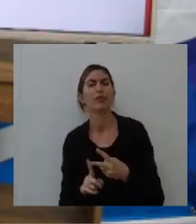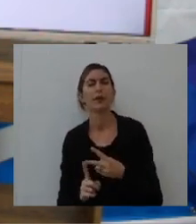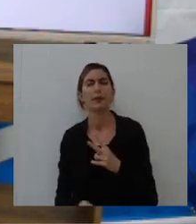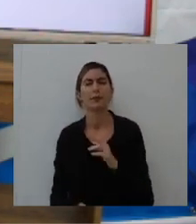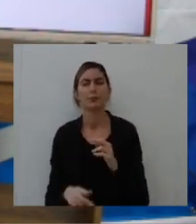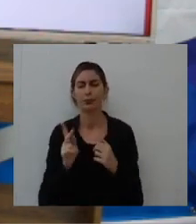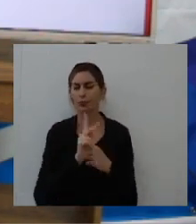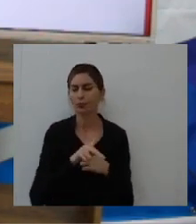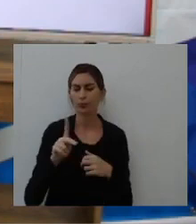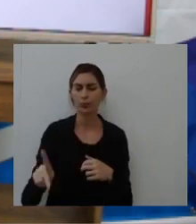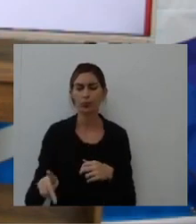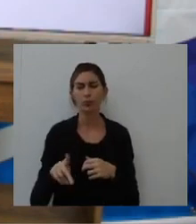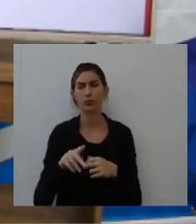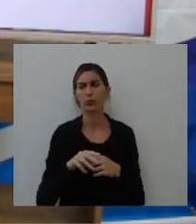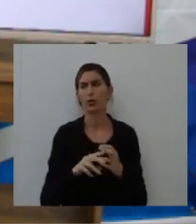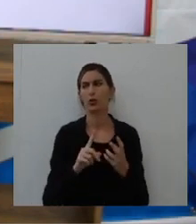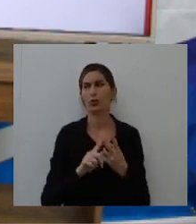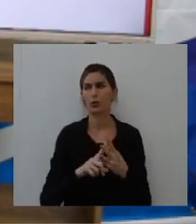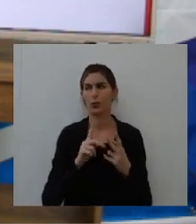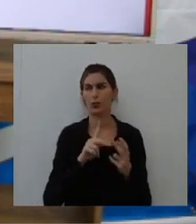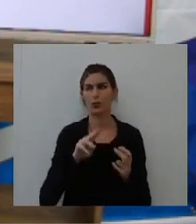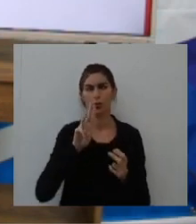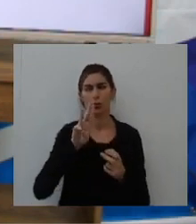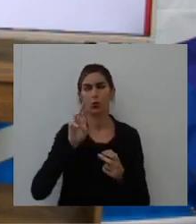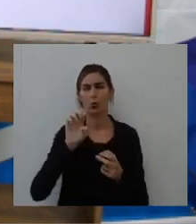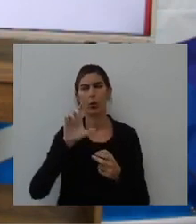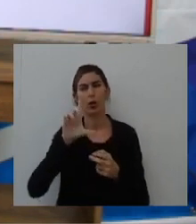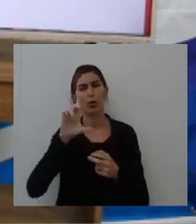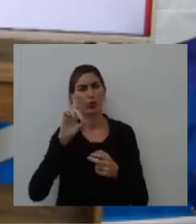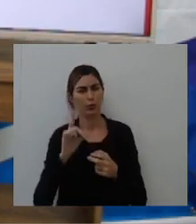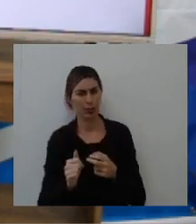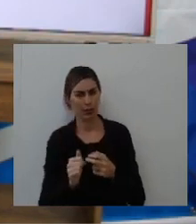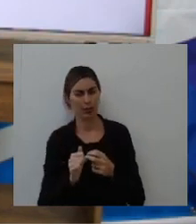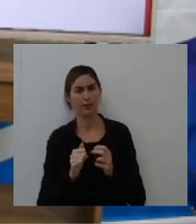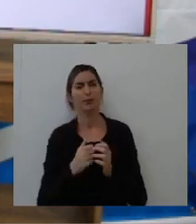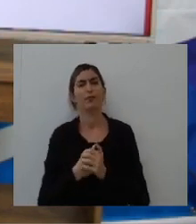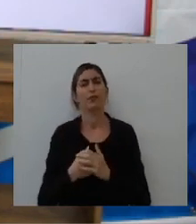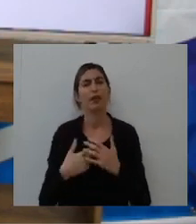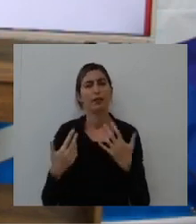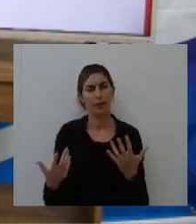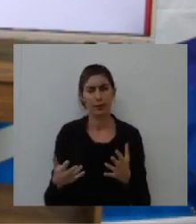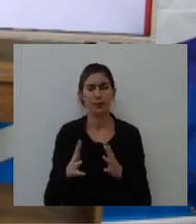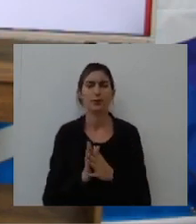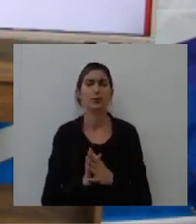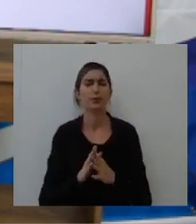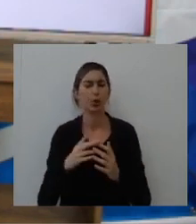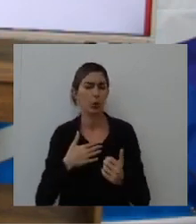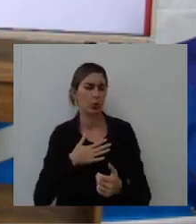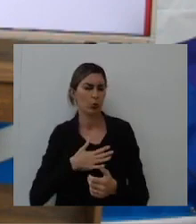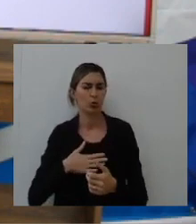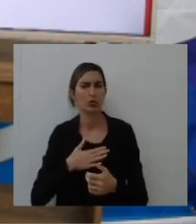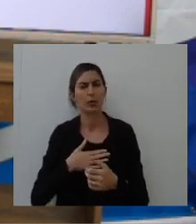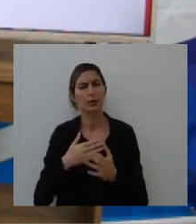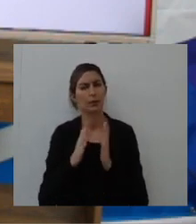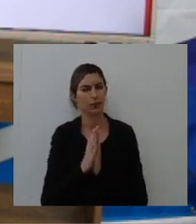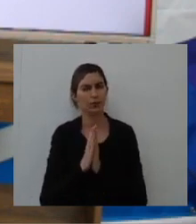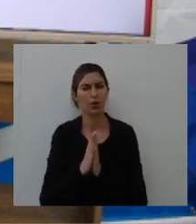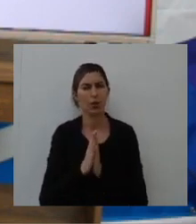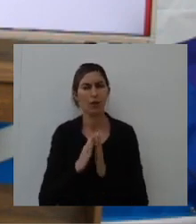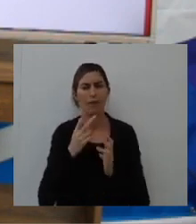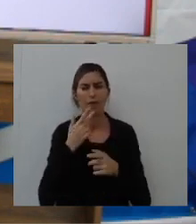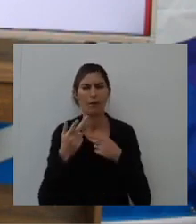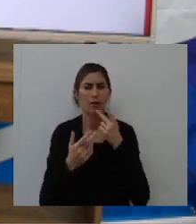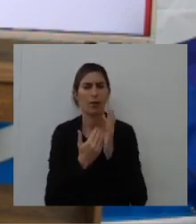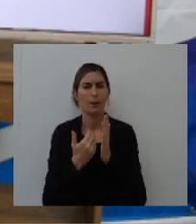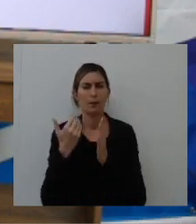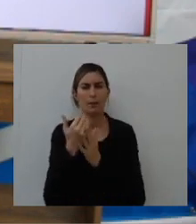a professora Welda, da EREM Pau Brasil. Então vamos lá. Gostaria que, por gentileza, reforçasse um pouco